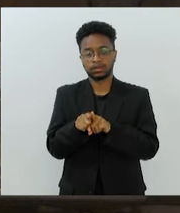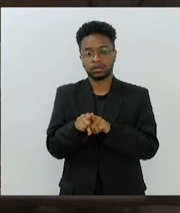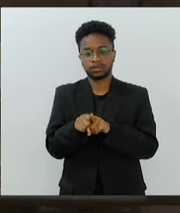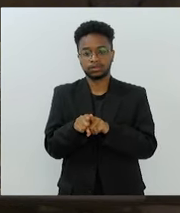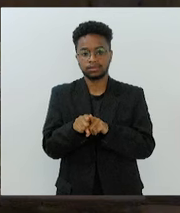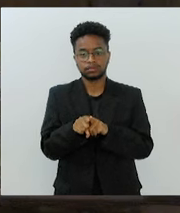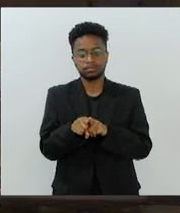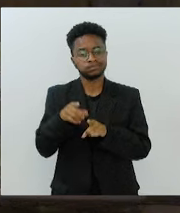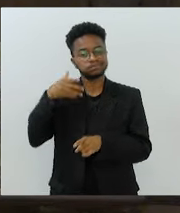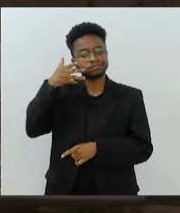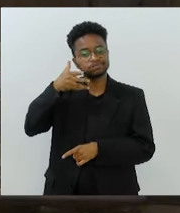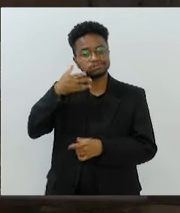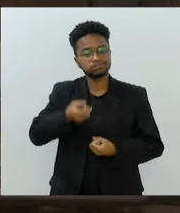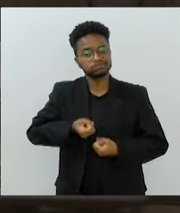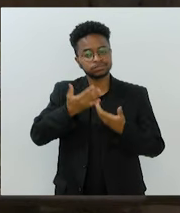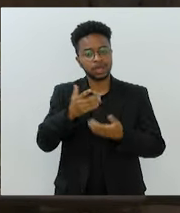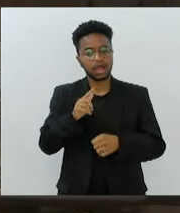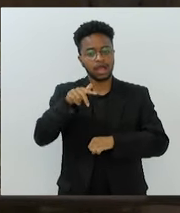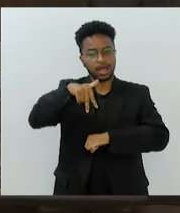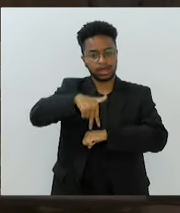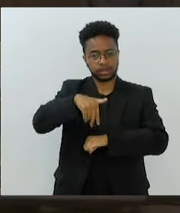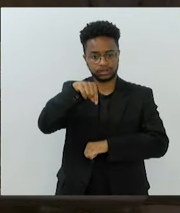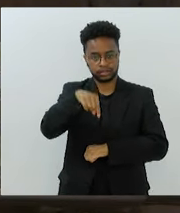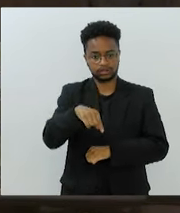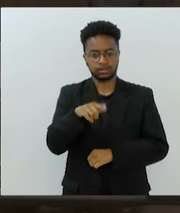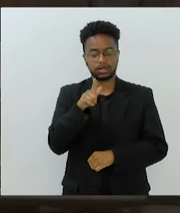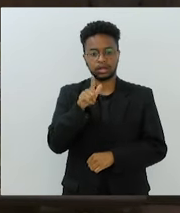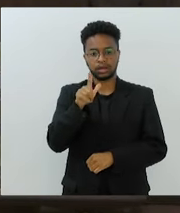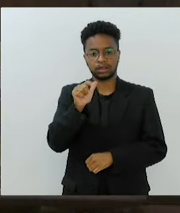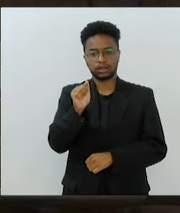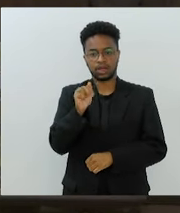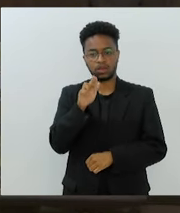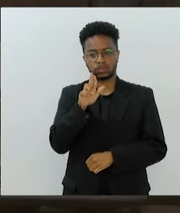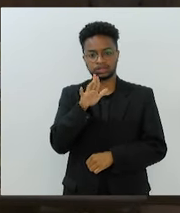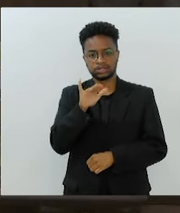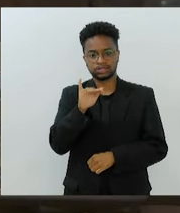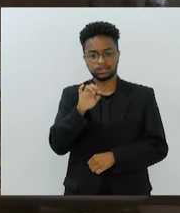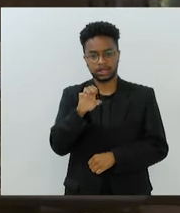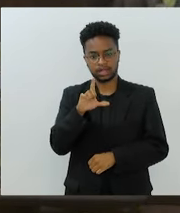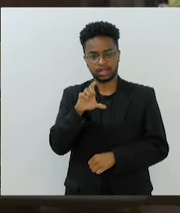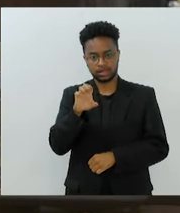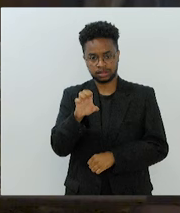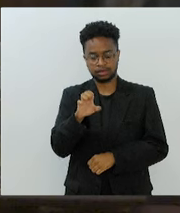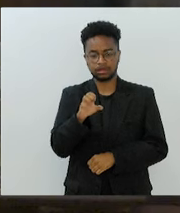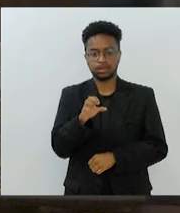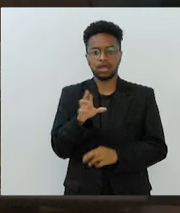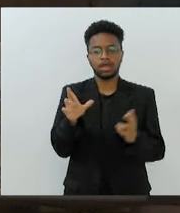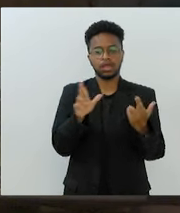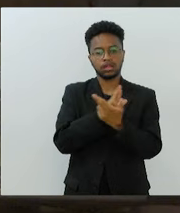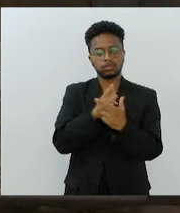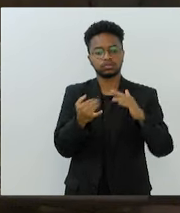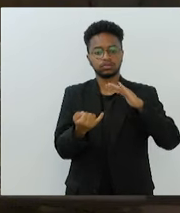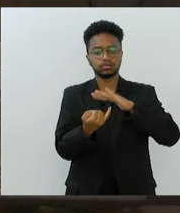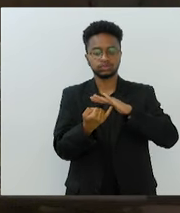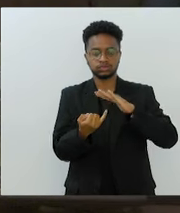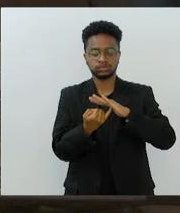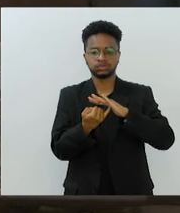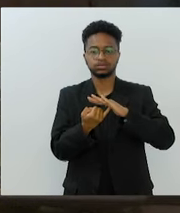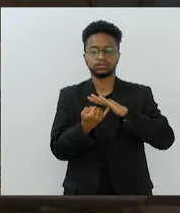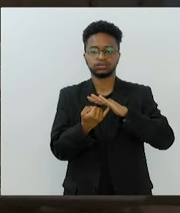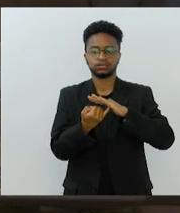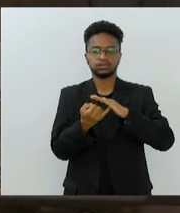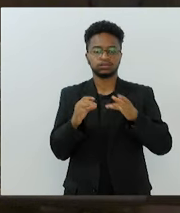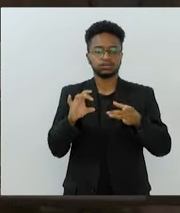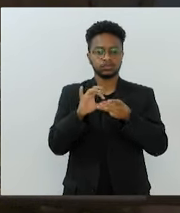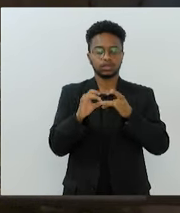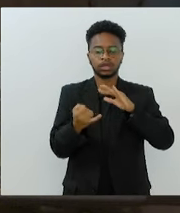dar um depoimento aqui da tribuna. Glauciele Caetano, Relações Institucionais do Instituto.